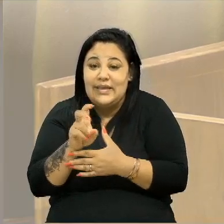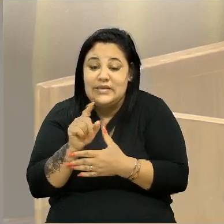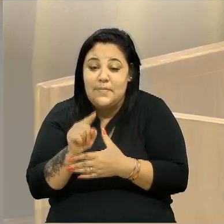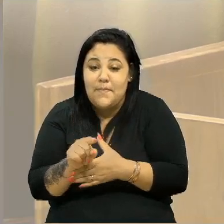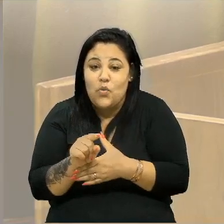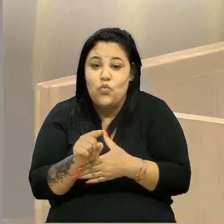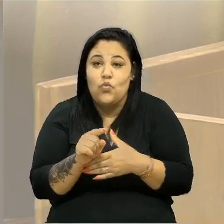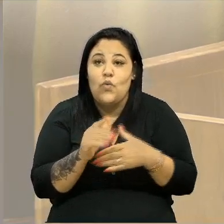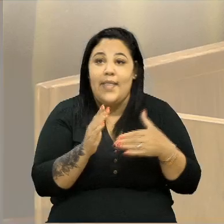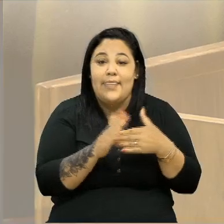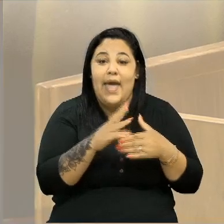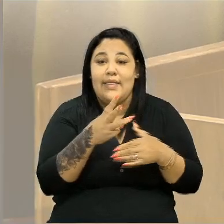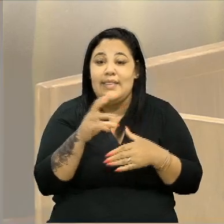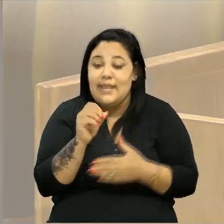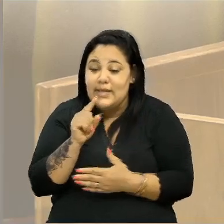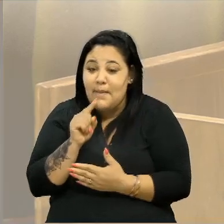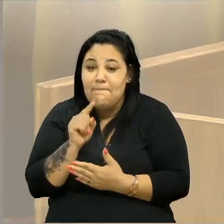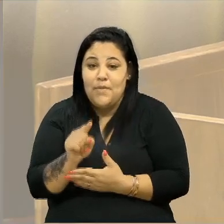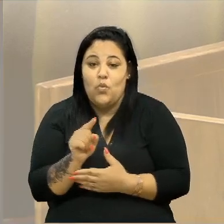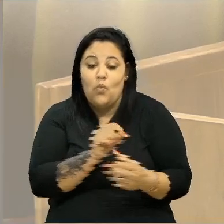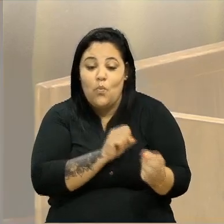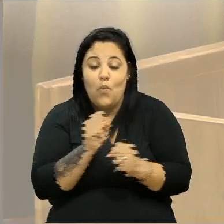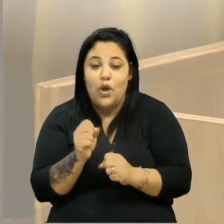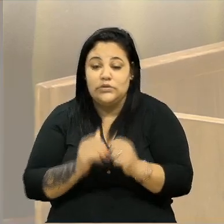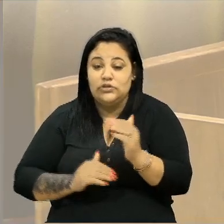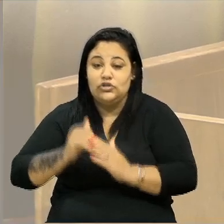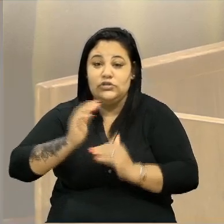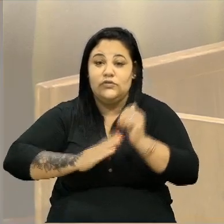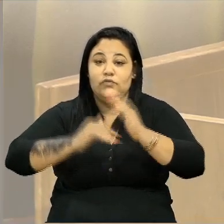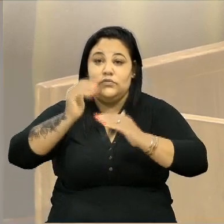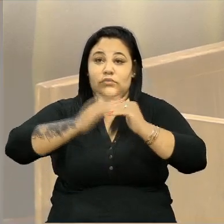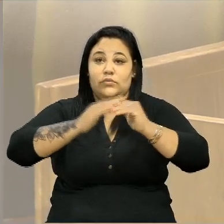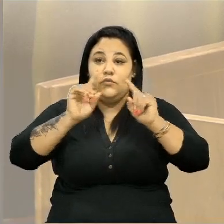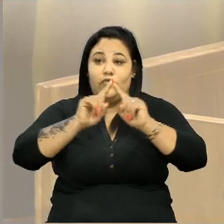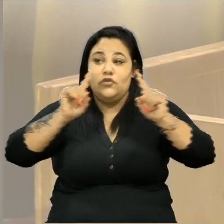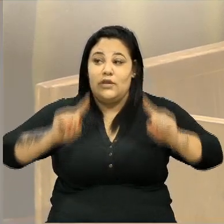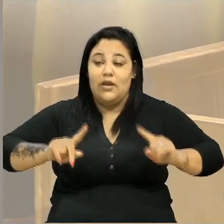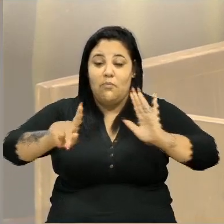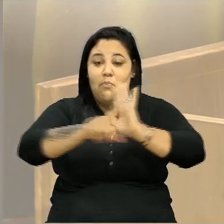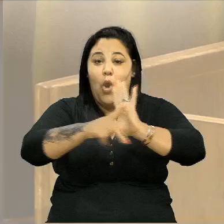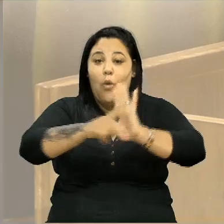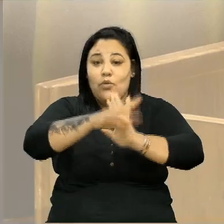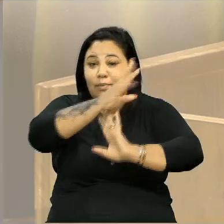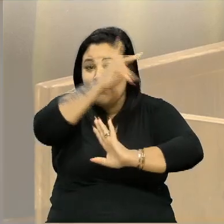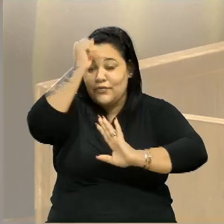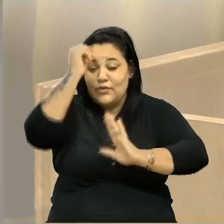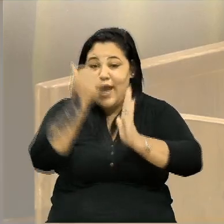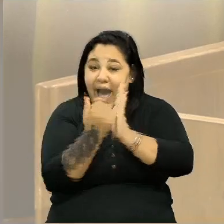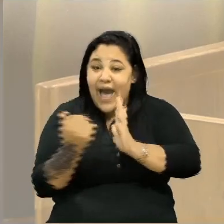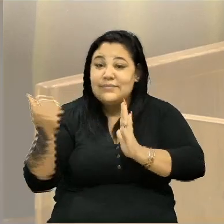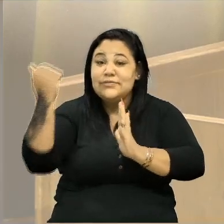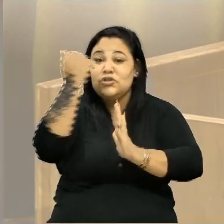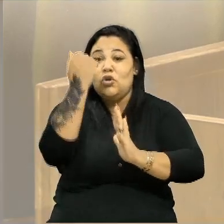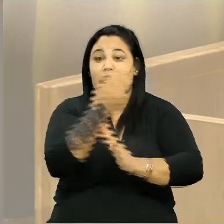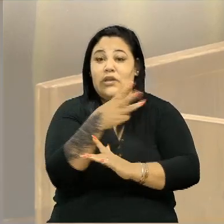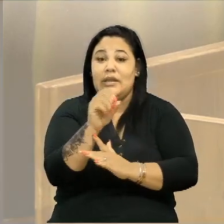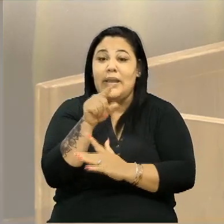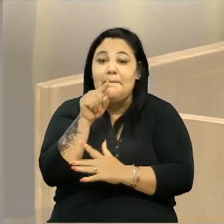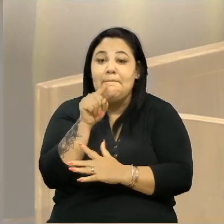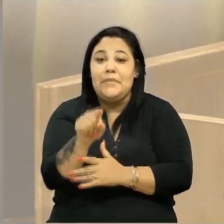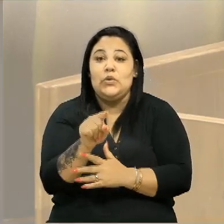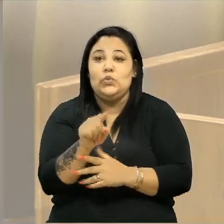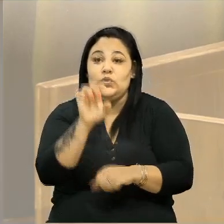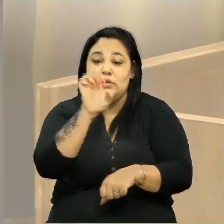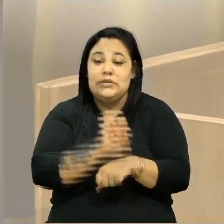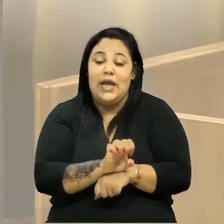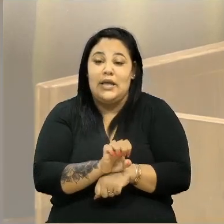mil habitantes pode ser desenvolvido por funcionários da Prefeitura. E acima de 30 mil habitantes, pelo Estado do Rio Grande do Sul,